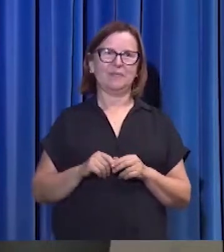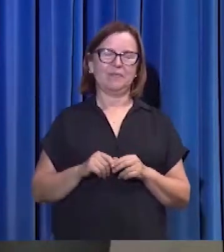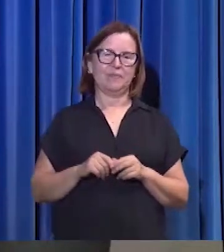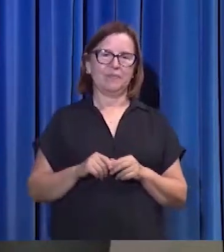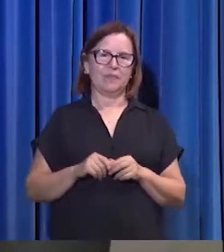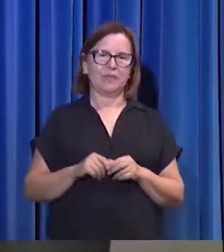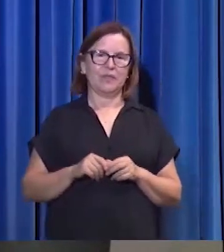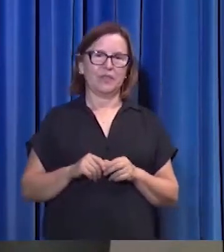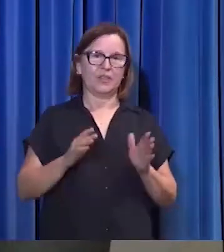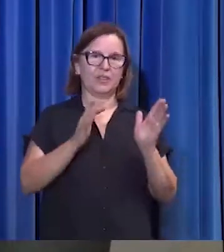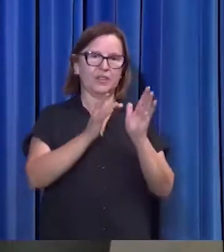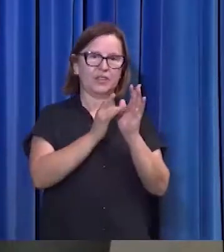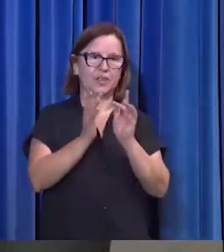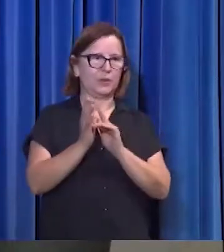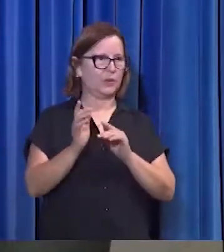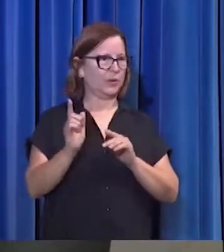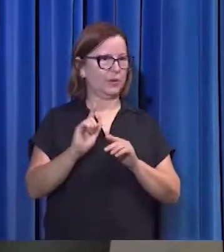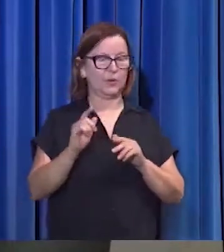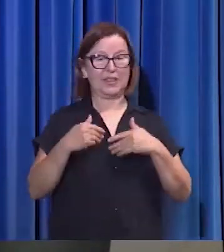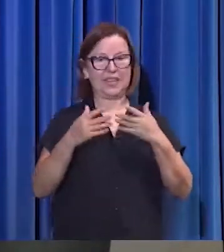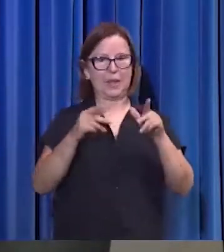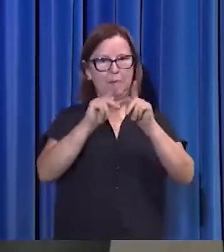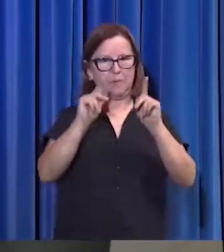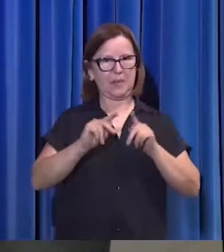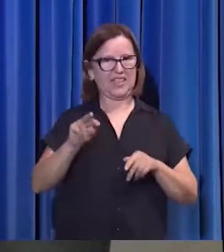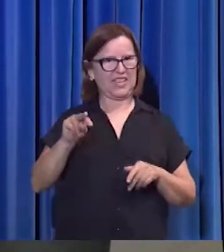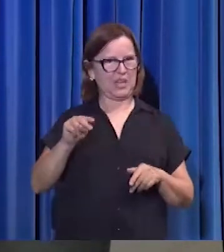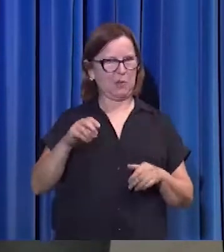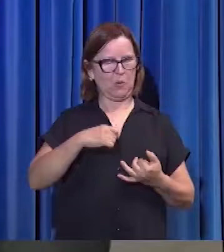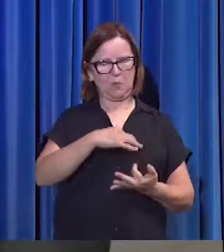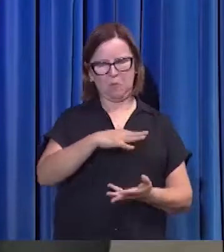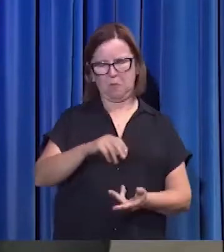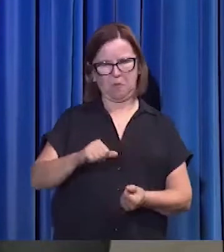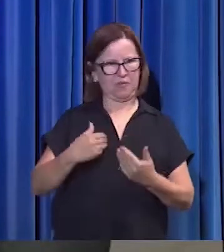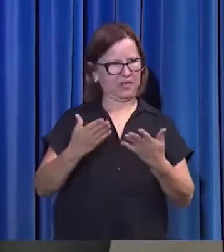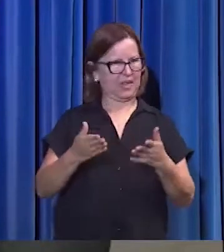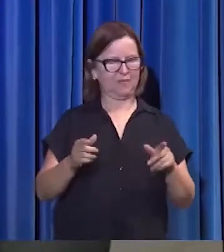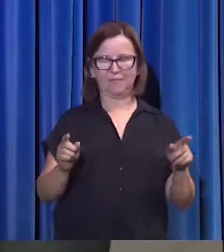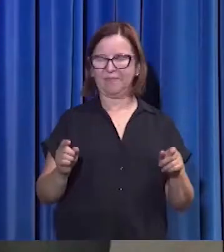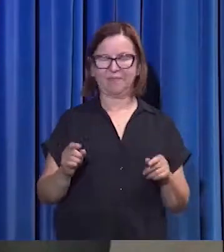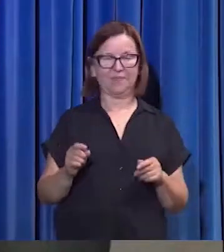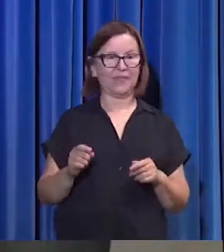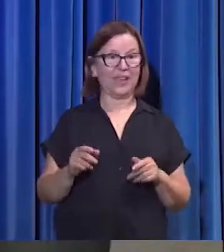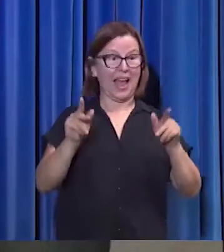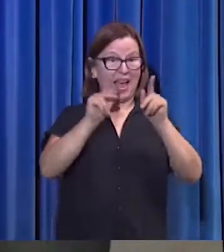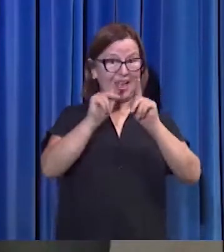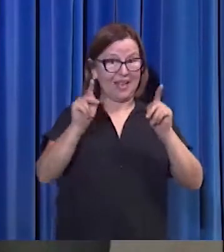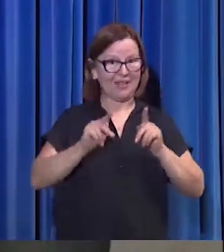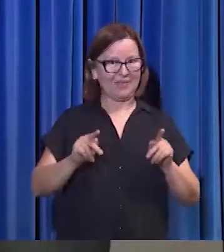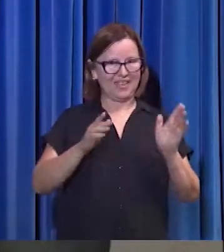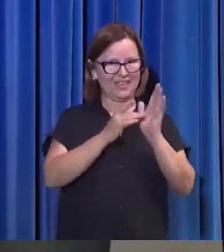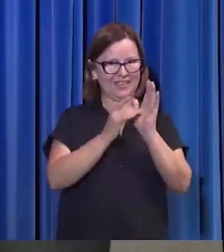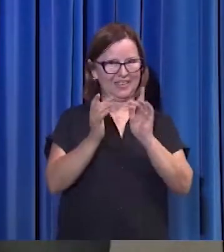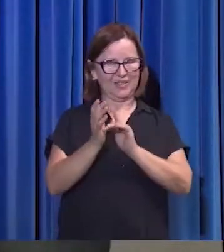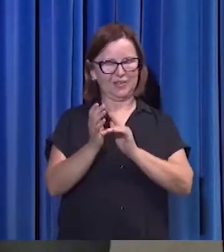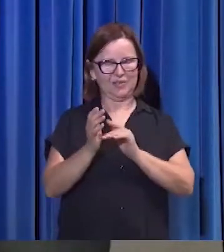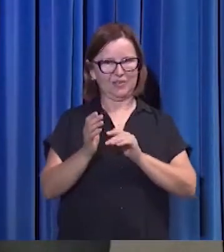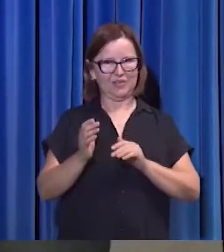Eu não dou como o mundo a dá. A paz de Jesus não é a ausência